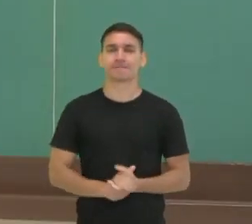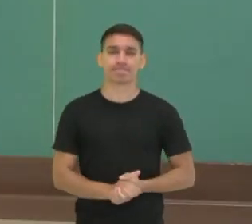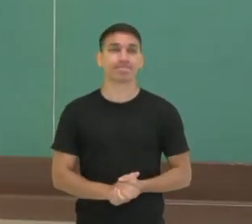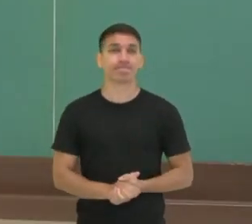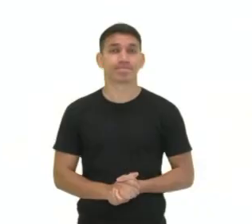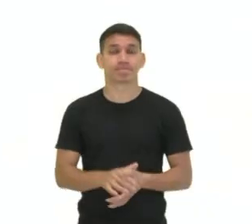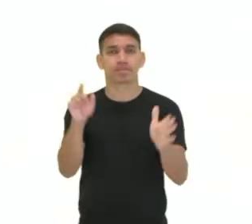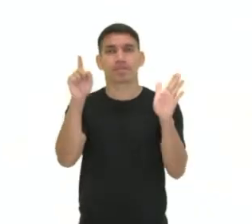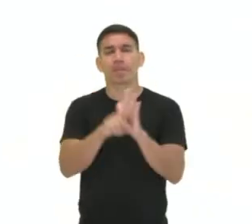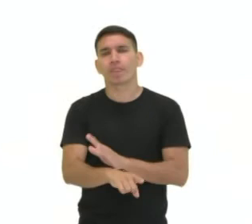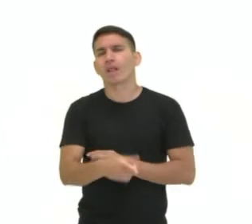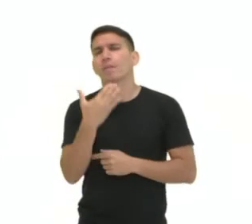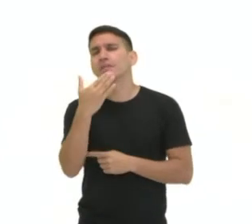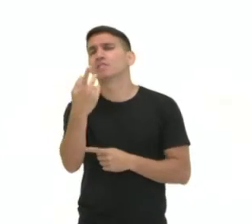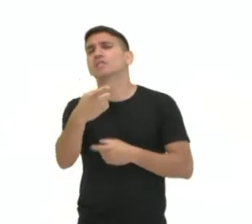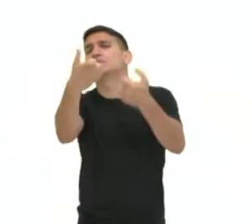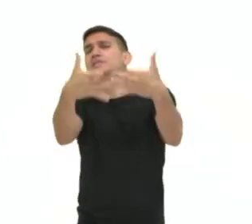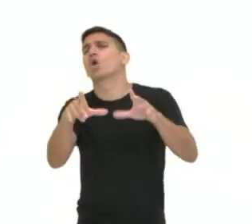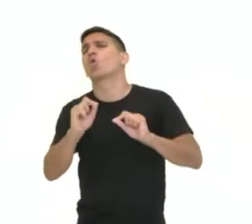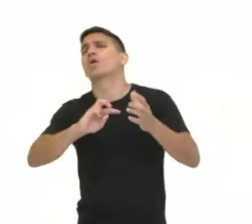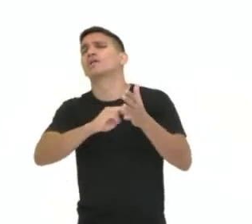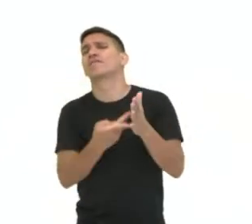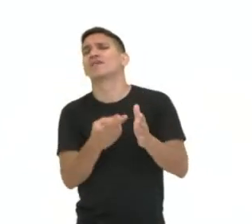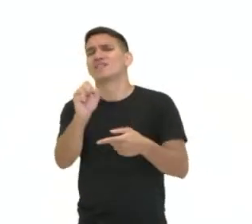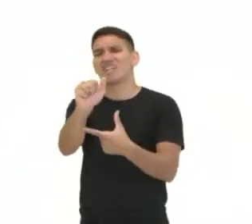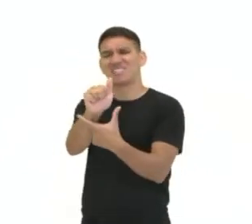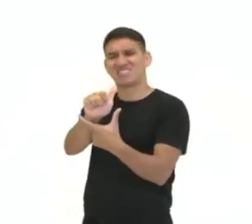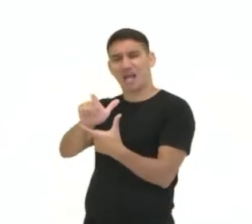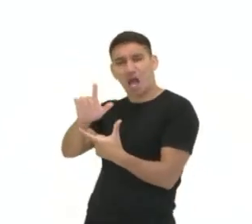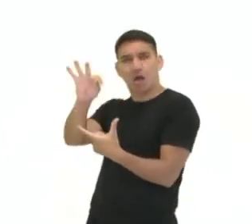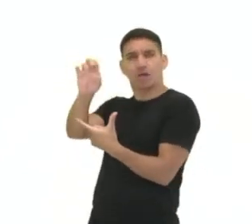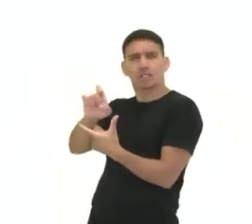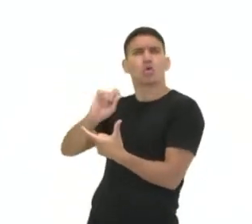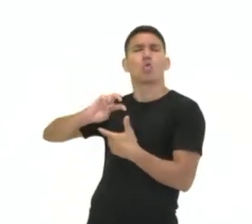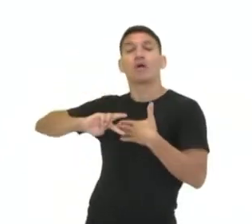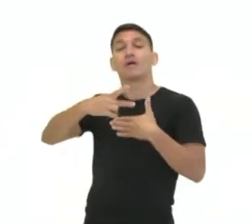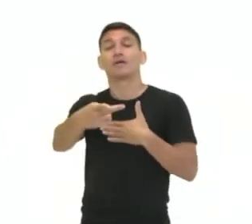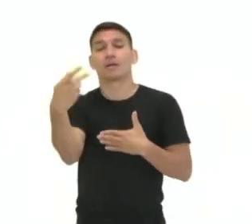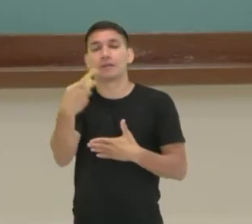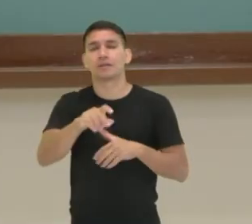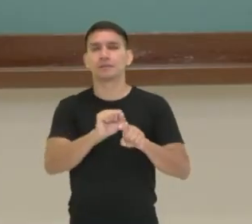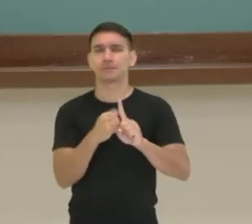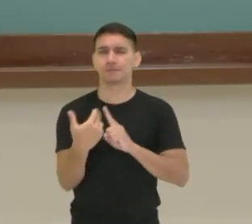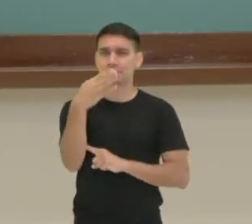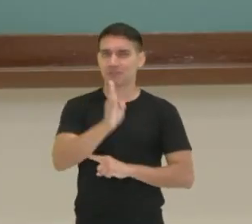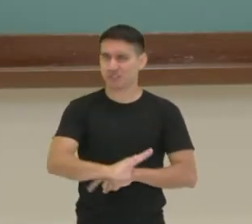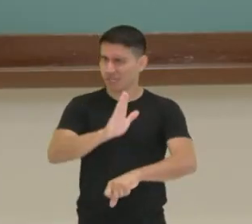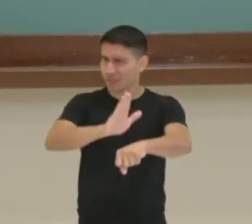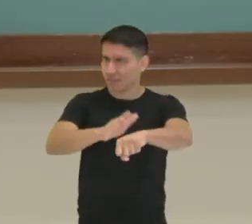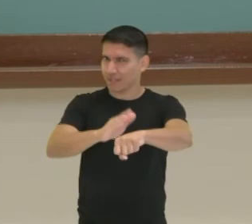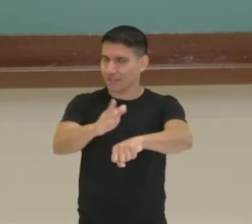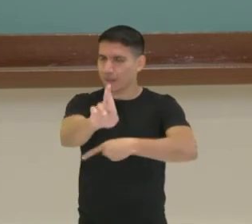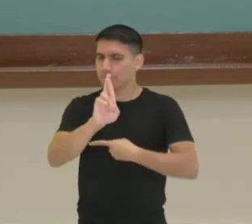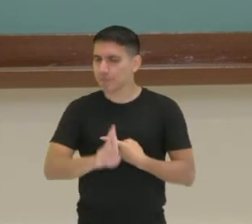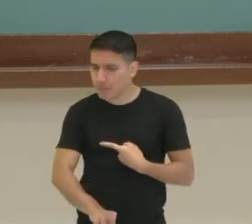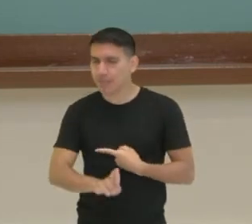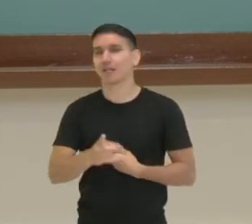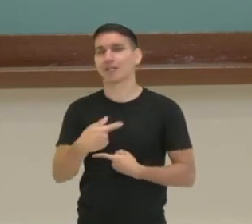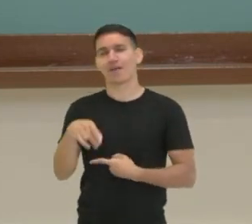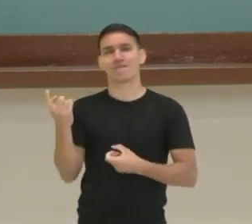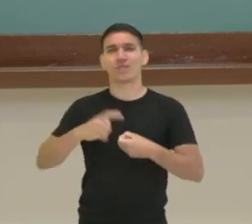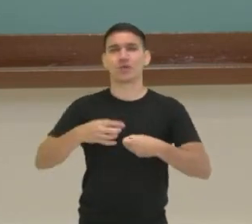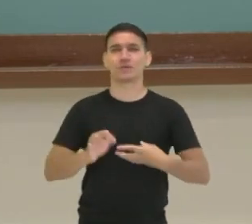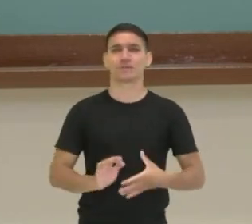atividade. Explique o que foi o Plano SALT e qual o seu impacto na sociedade brasileira. Vocês vão ter um tempinho aí para pensar e